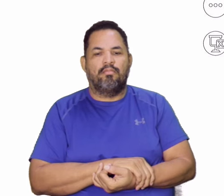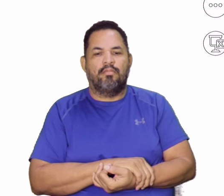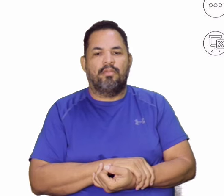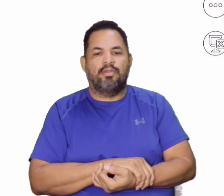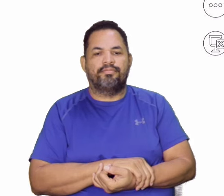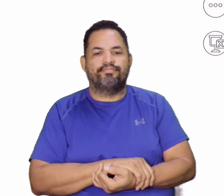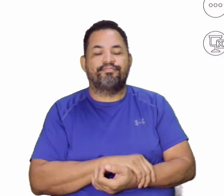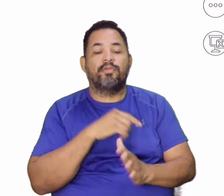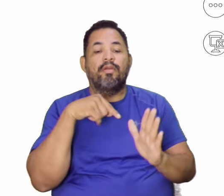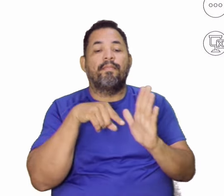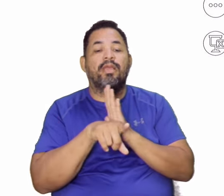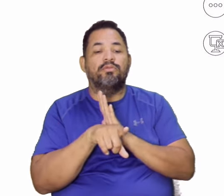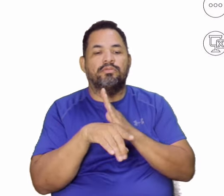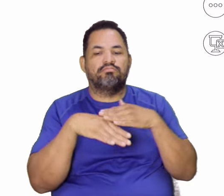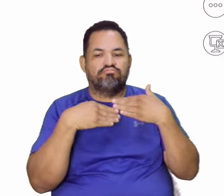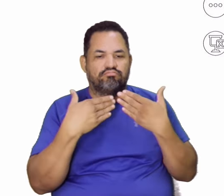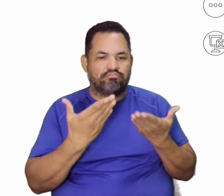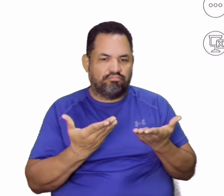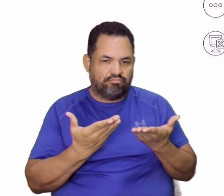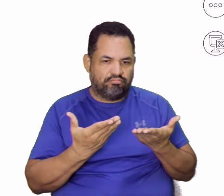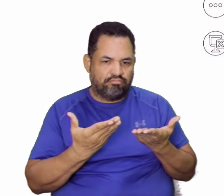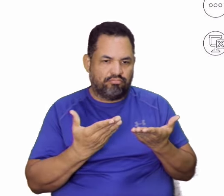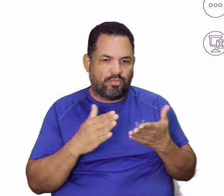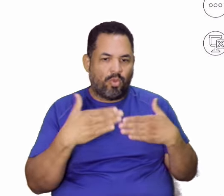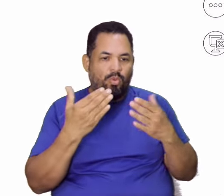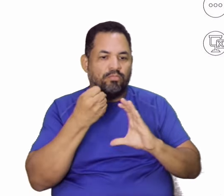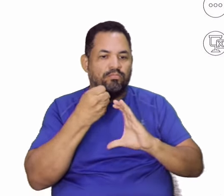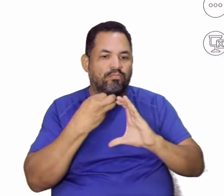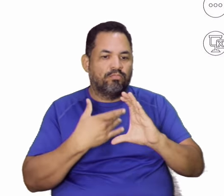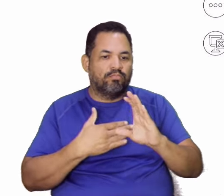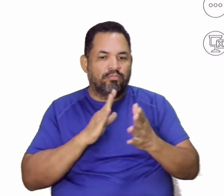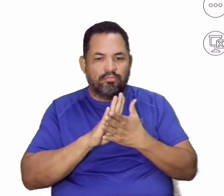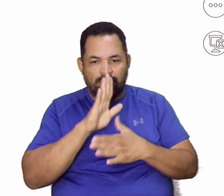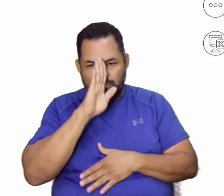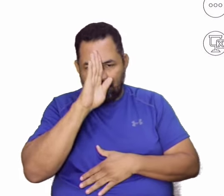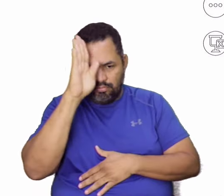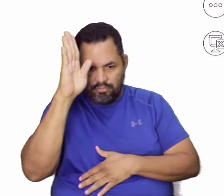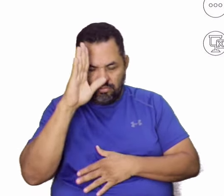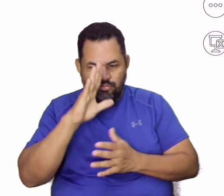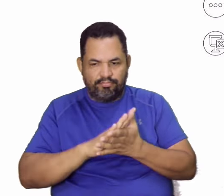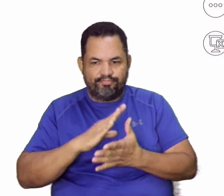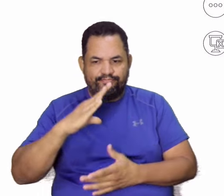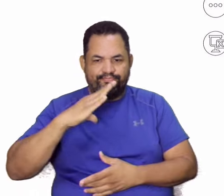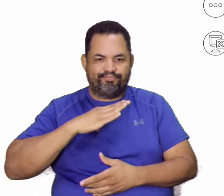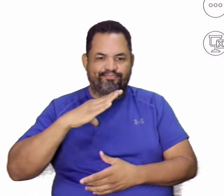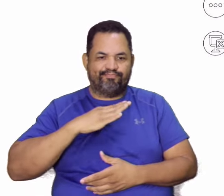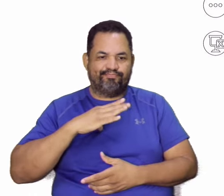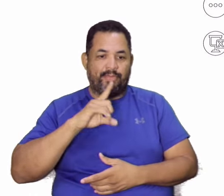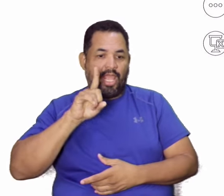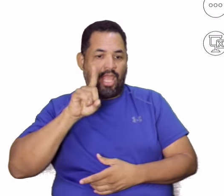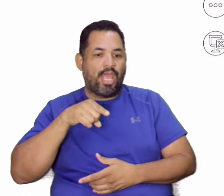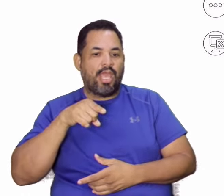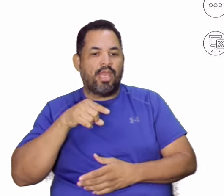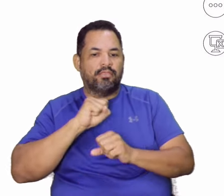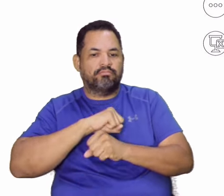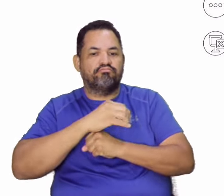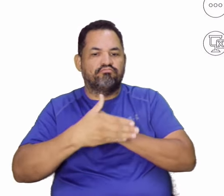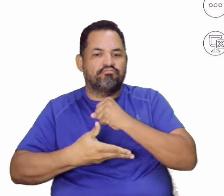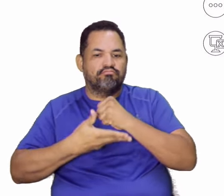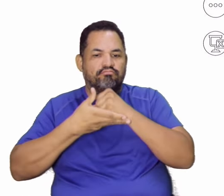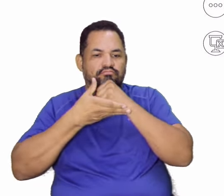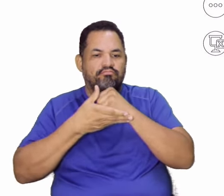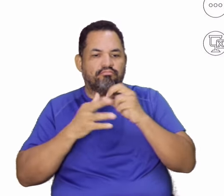a questão quer profir qual é a característica fundamental de uma cidade sustentável